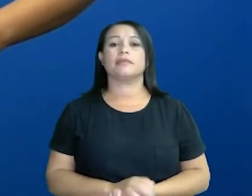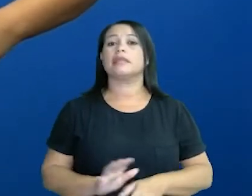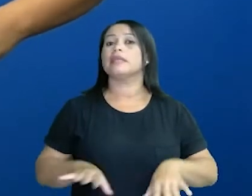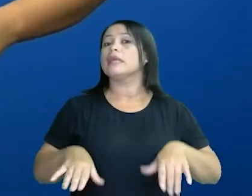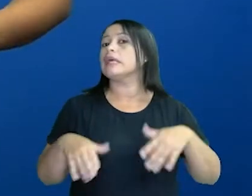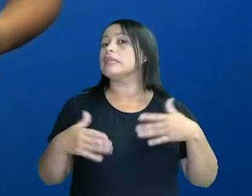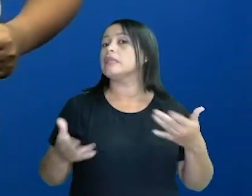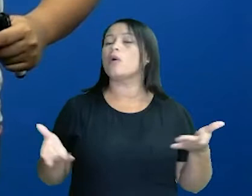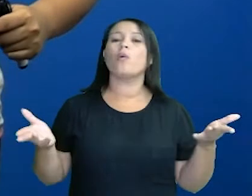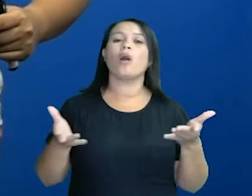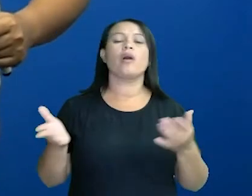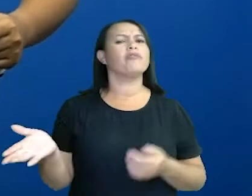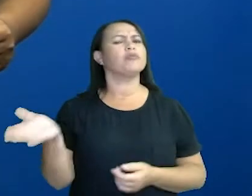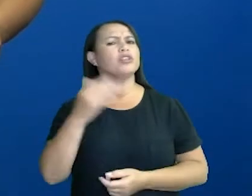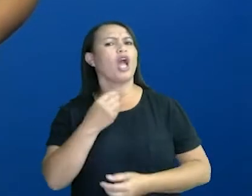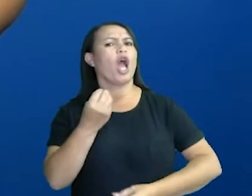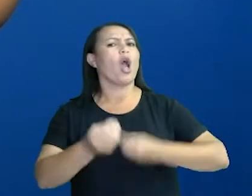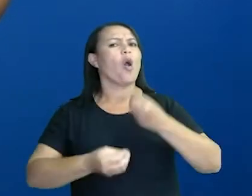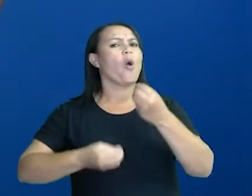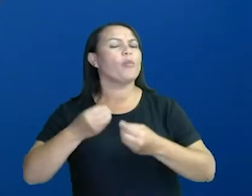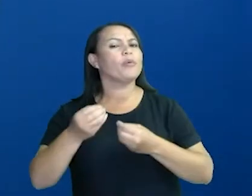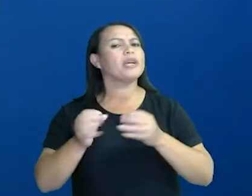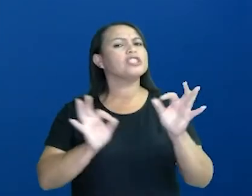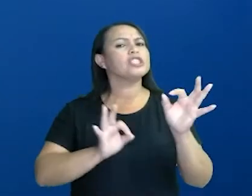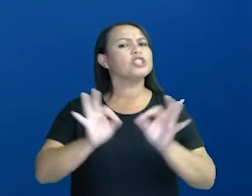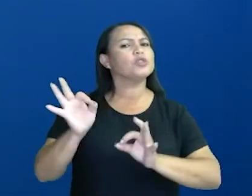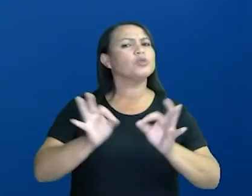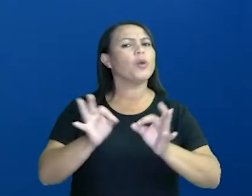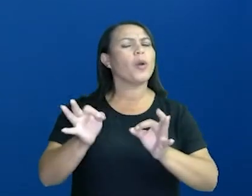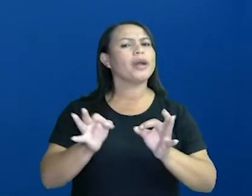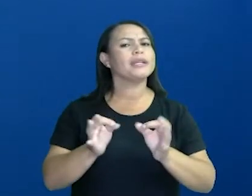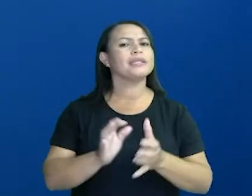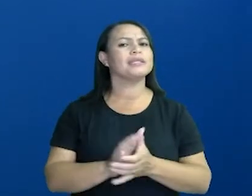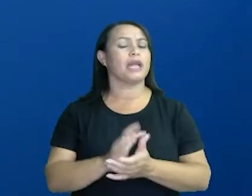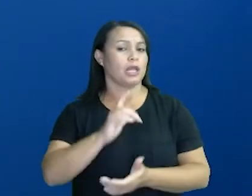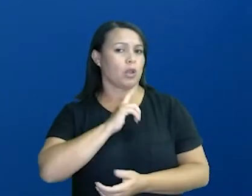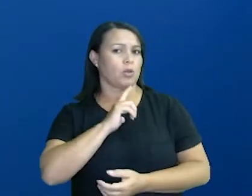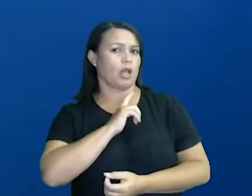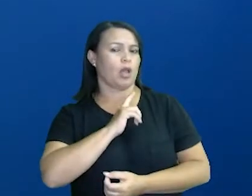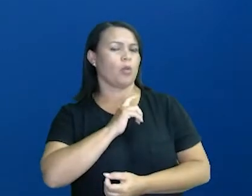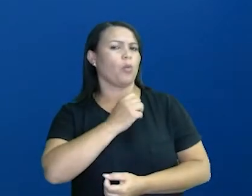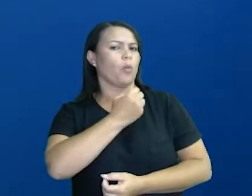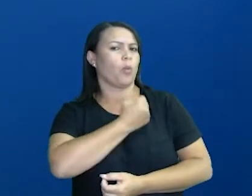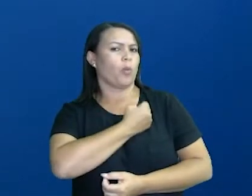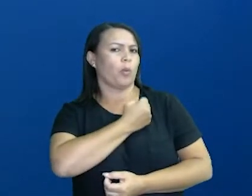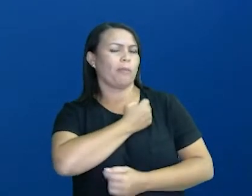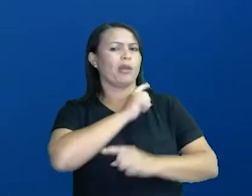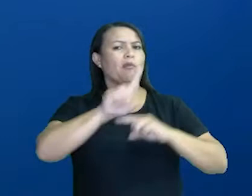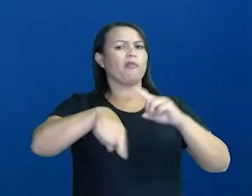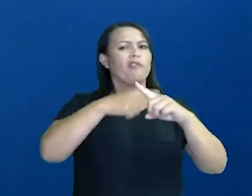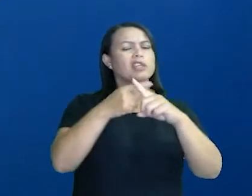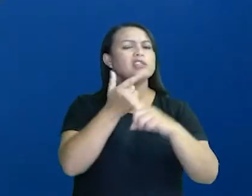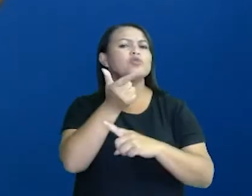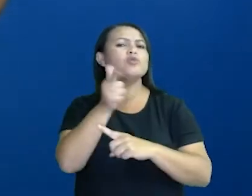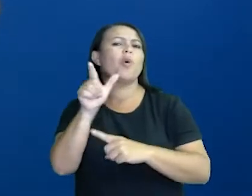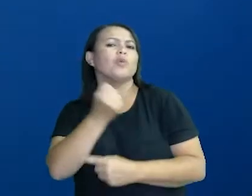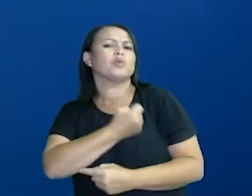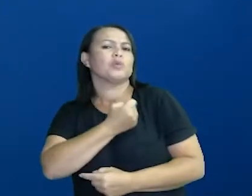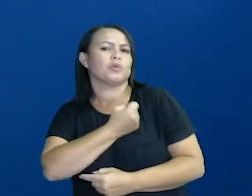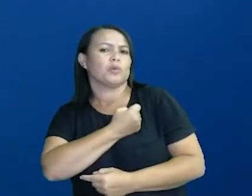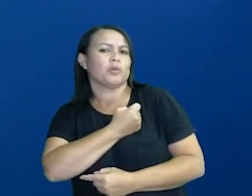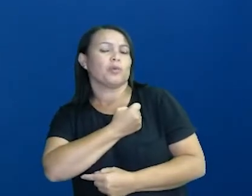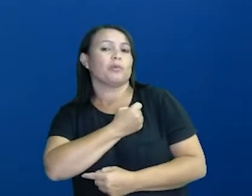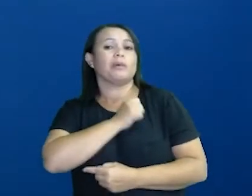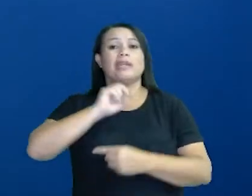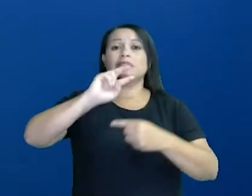Então vamos lá como é que a gente faz isso então quando eu tenho um número vezes outro e